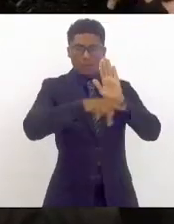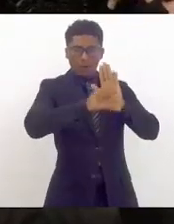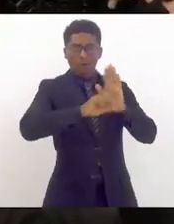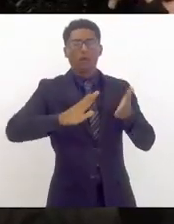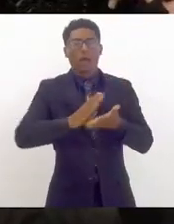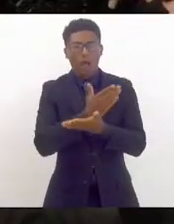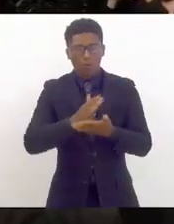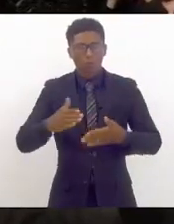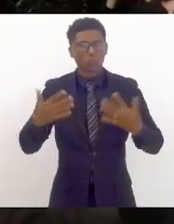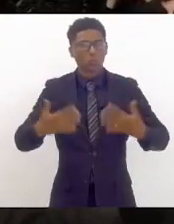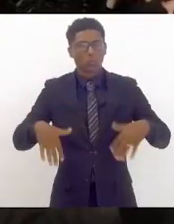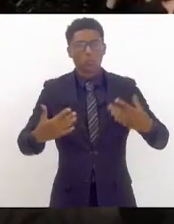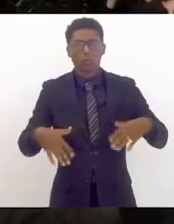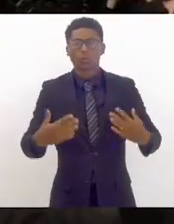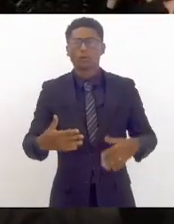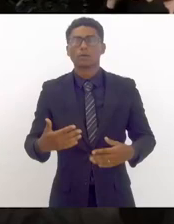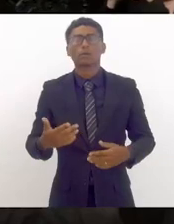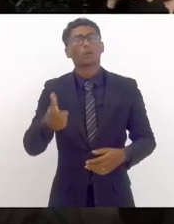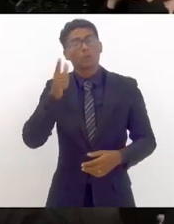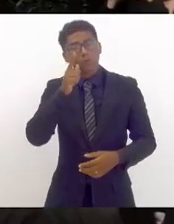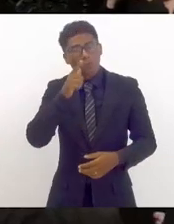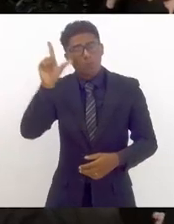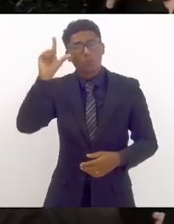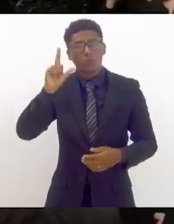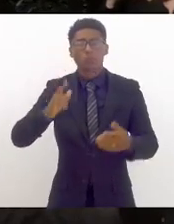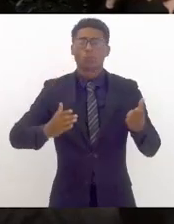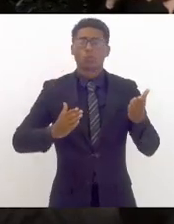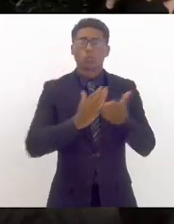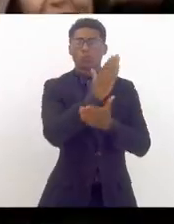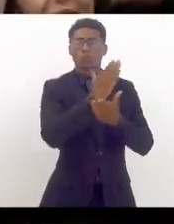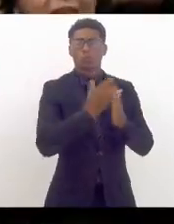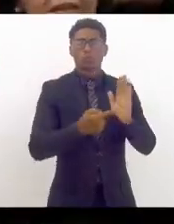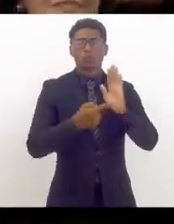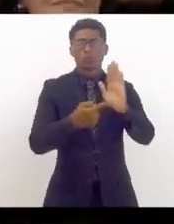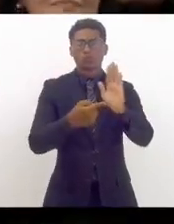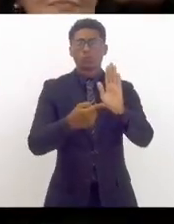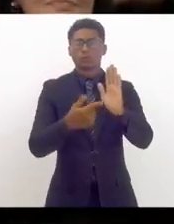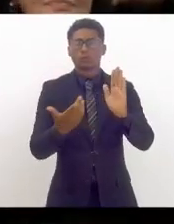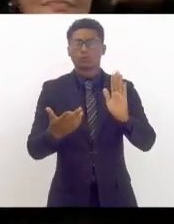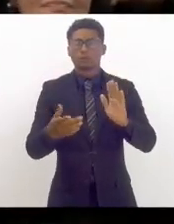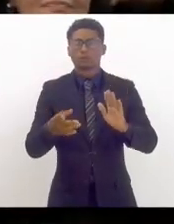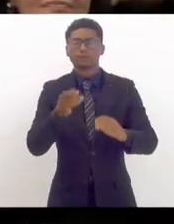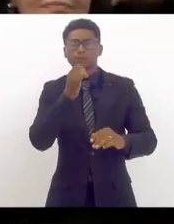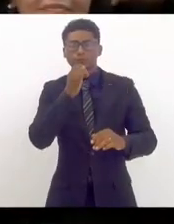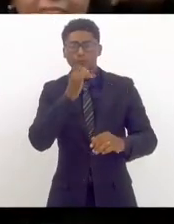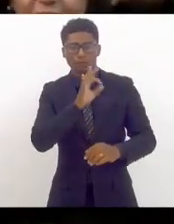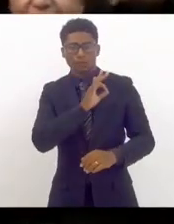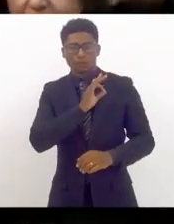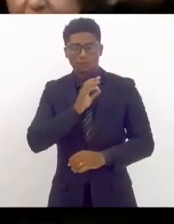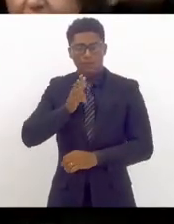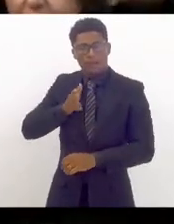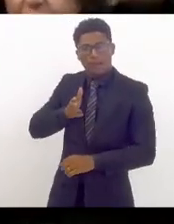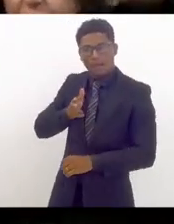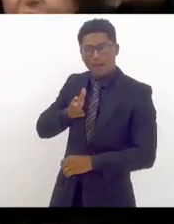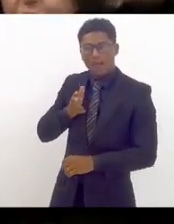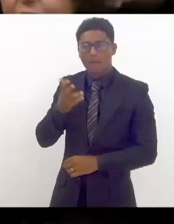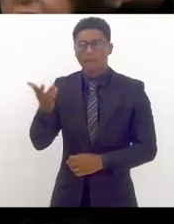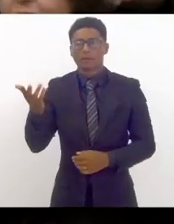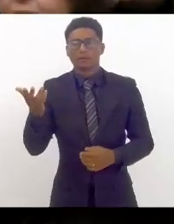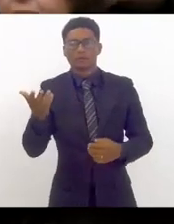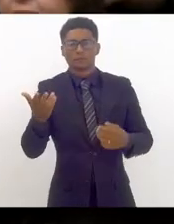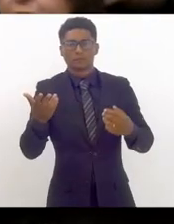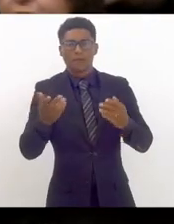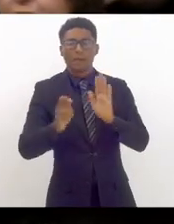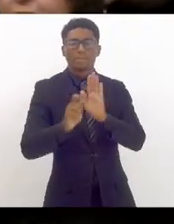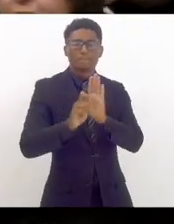foram sancionados ou negociados a derrubada de voto, câmara nos uniformes, cannabis medicinal, projetos ambientais, e temos